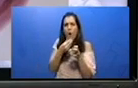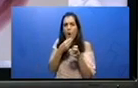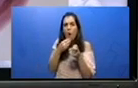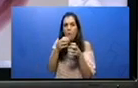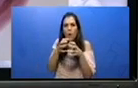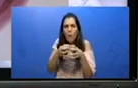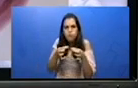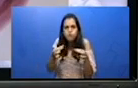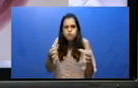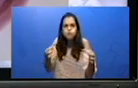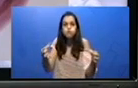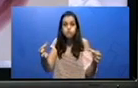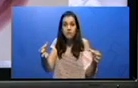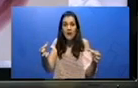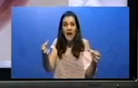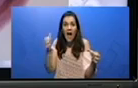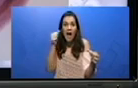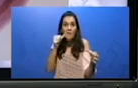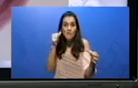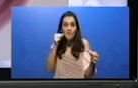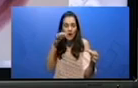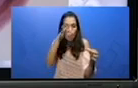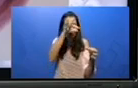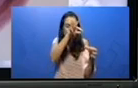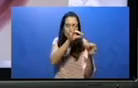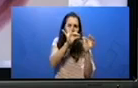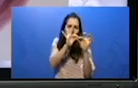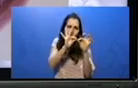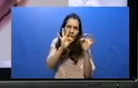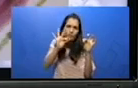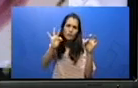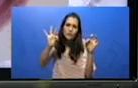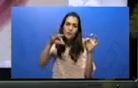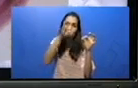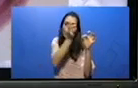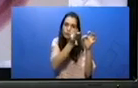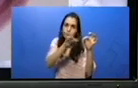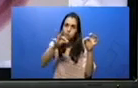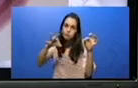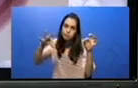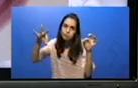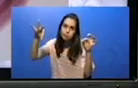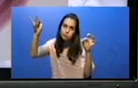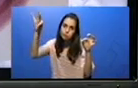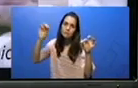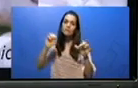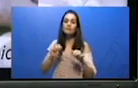mais espesso. E a fêmea, por sua vez, ela é mais fina e mais longa.